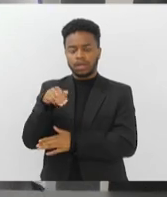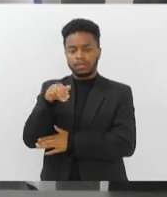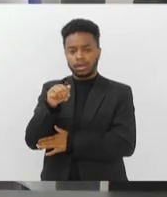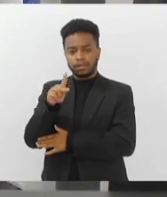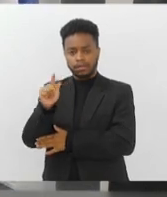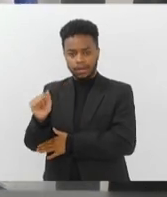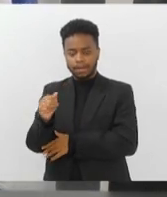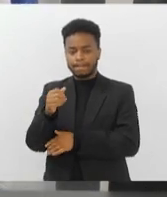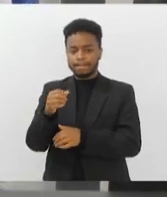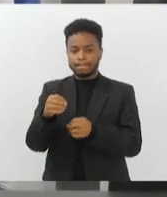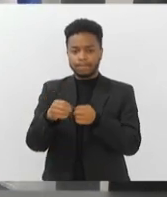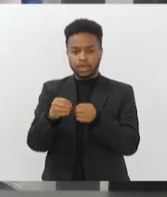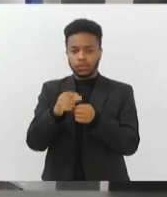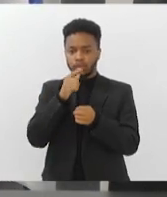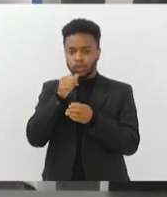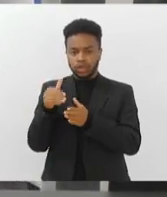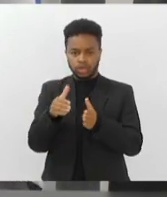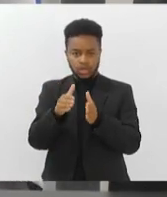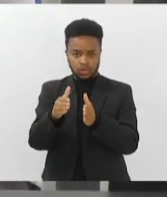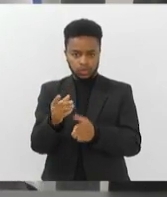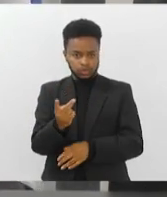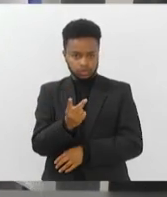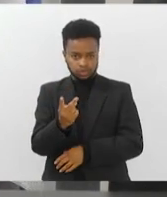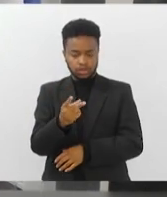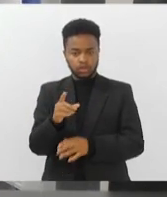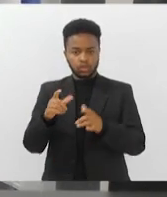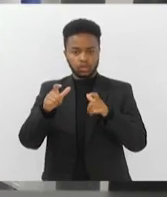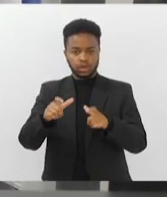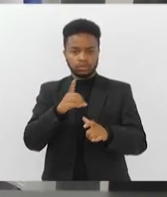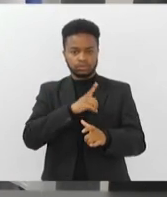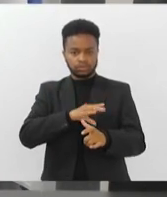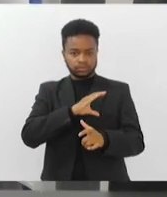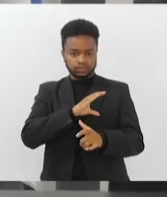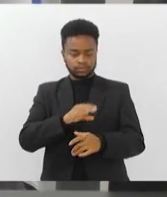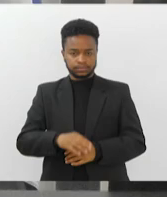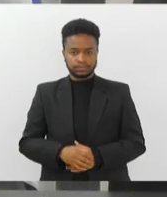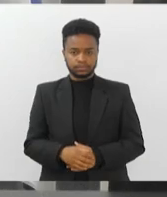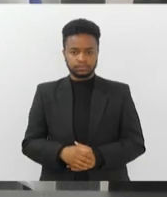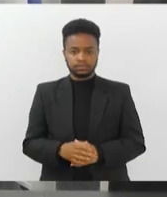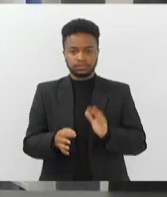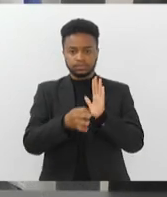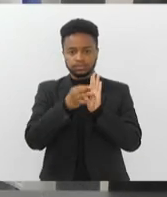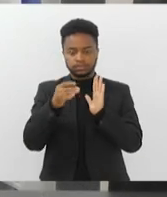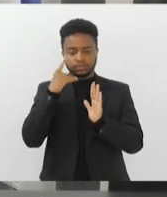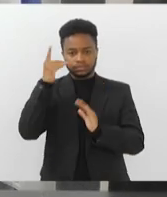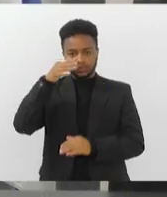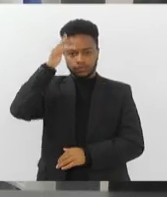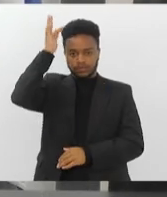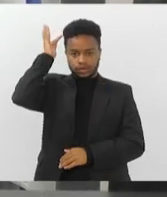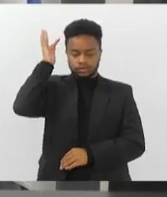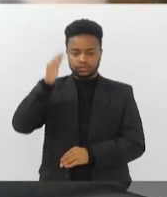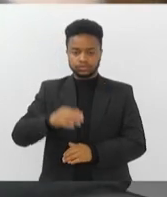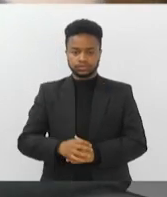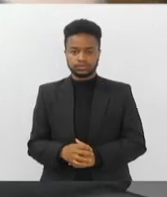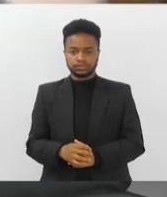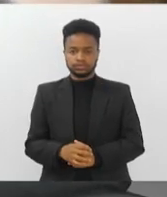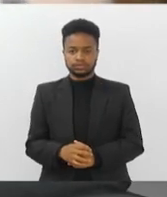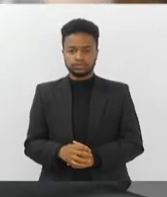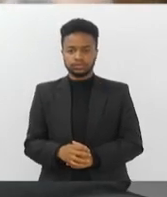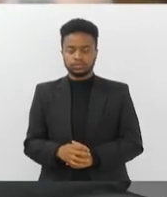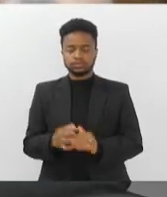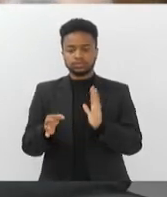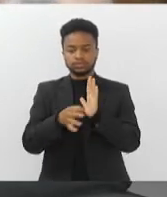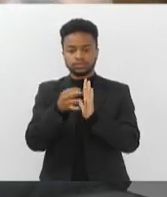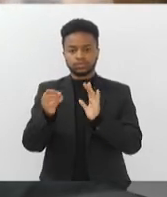e a interseção com a estrada do Rio Douro, em Duque de Caxias. Para parecer, deputado Fred Pacheco.